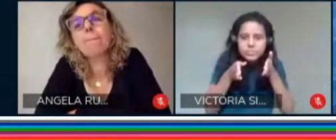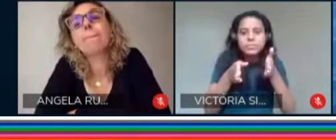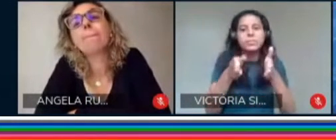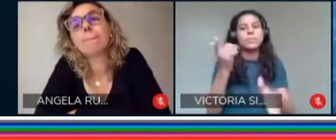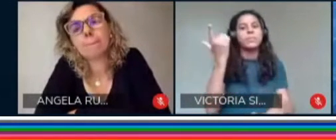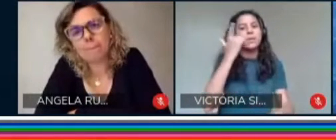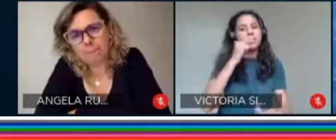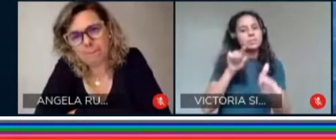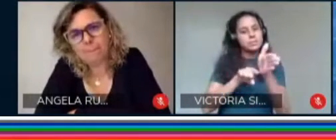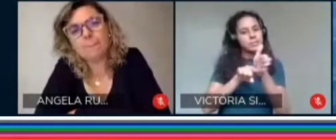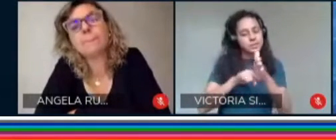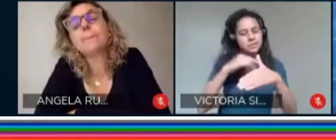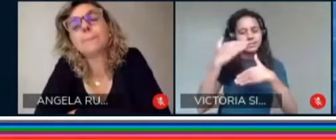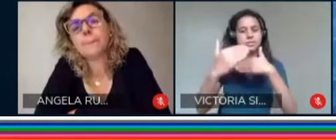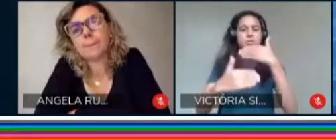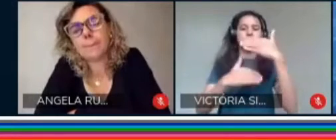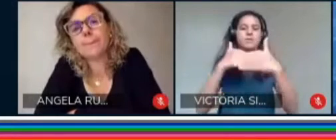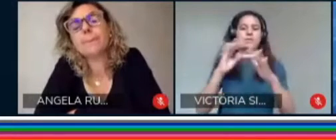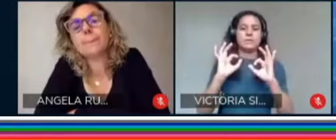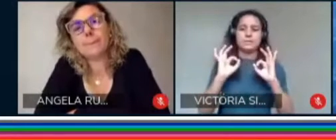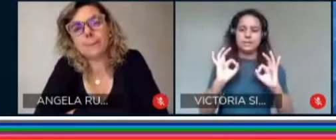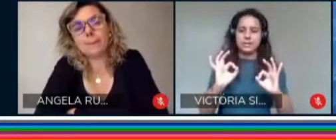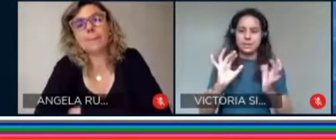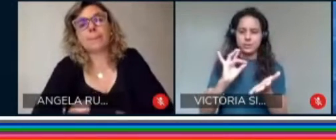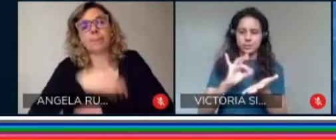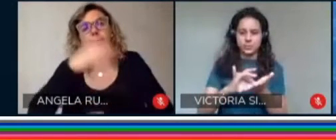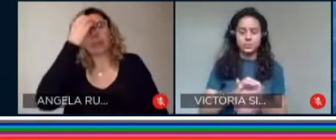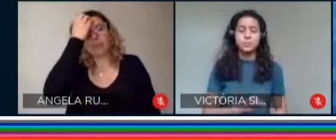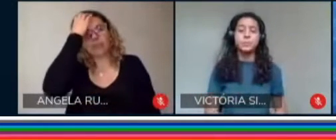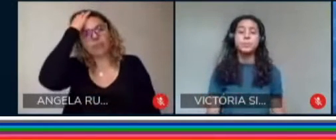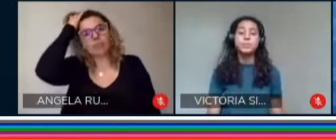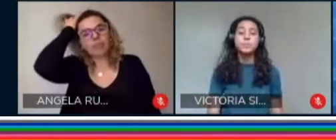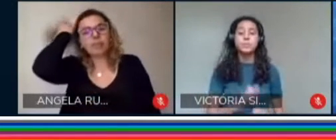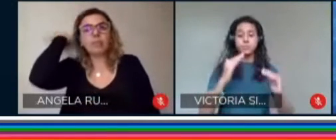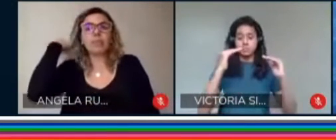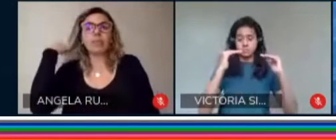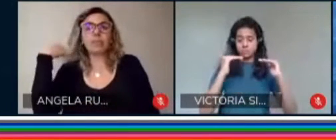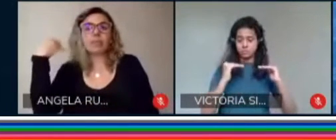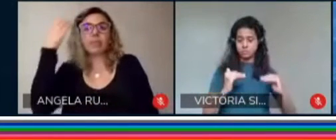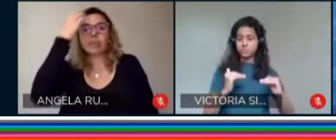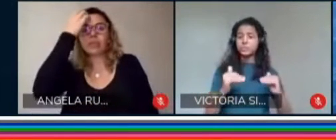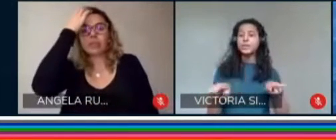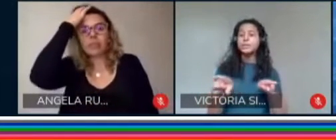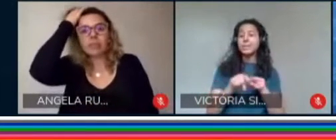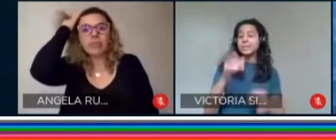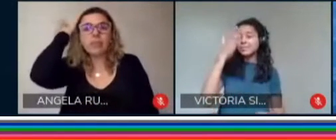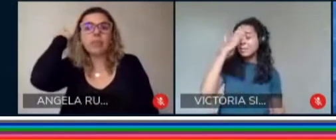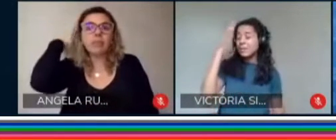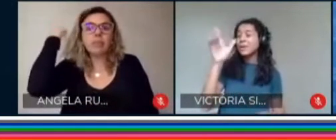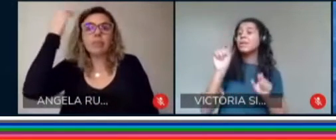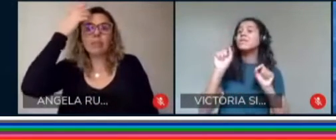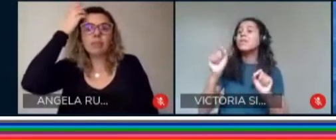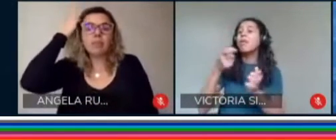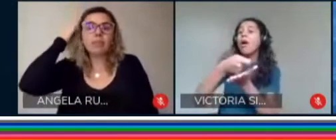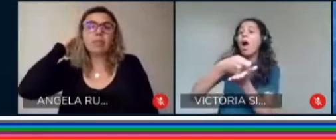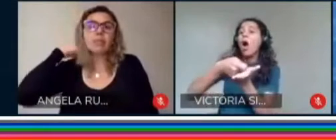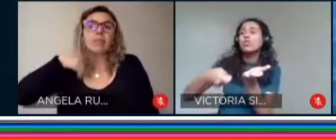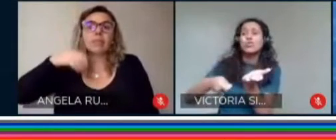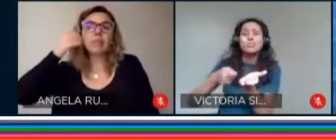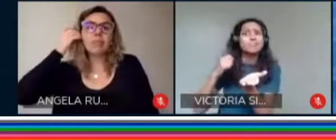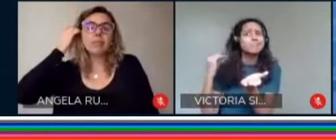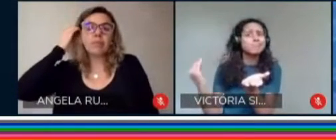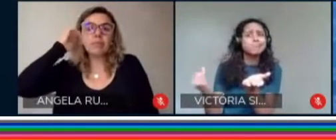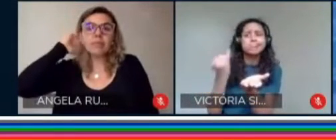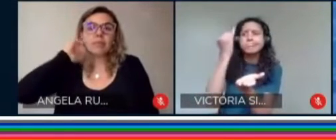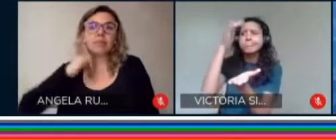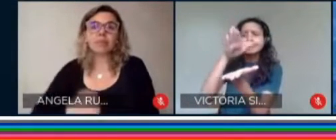Outra coisa é, como eu já mencionei para vocês, quem pesquisa sobre o tema, conhecer os autores principais. Existem os autores clássicos de cada